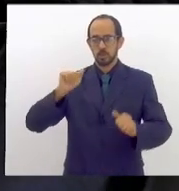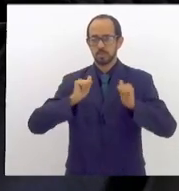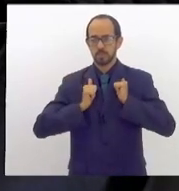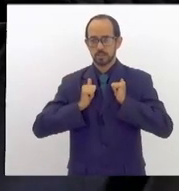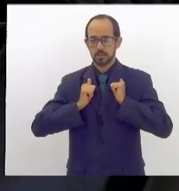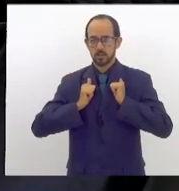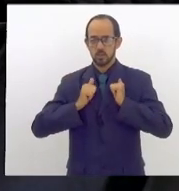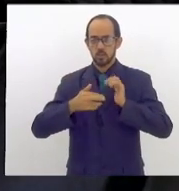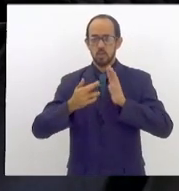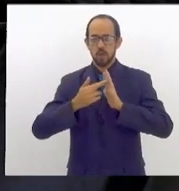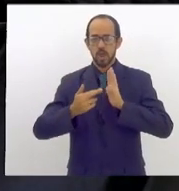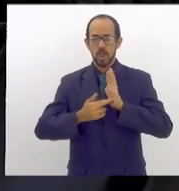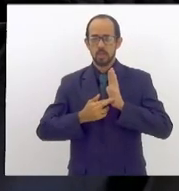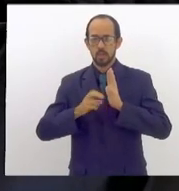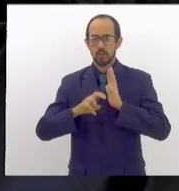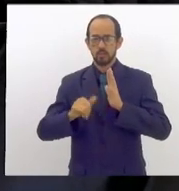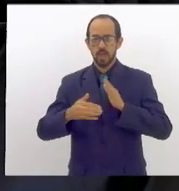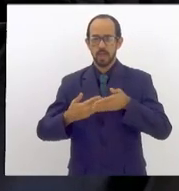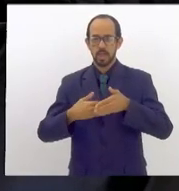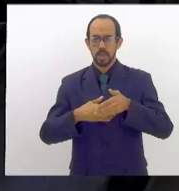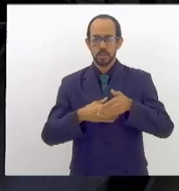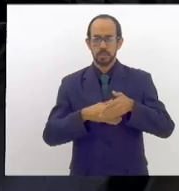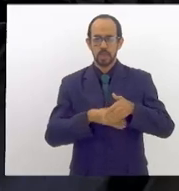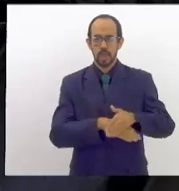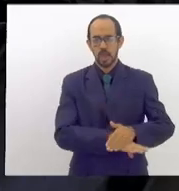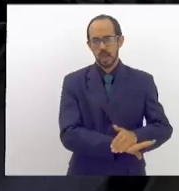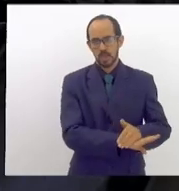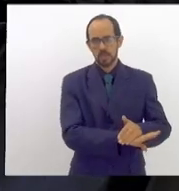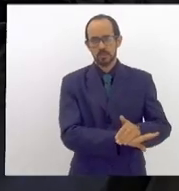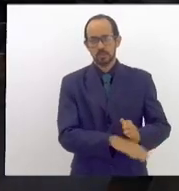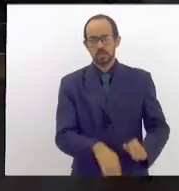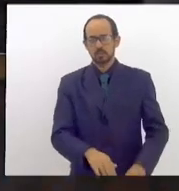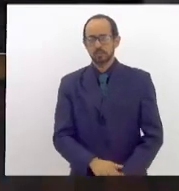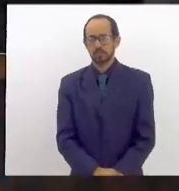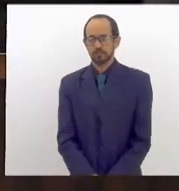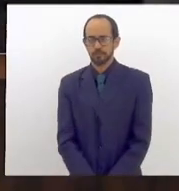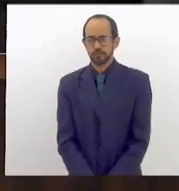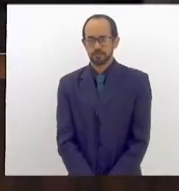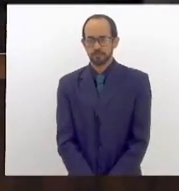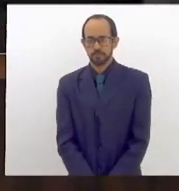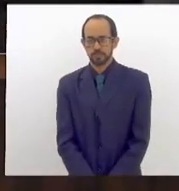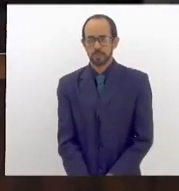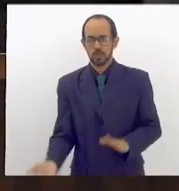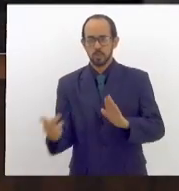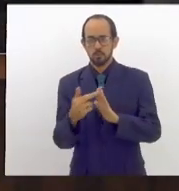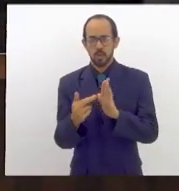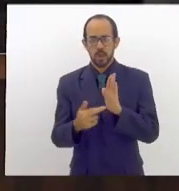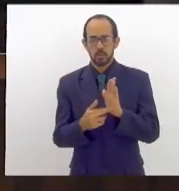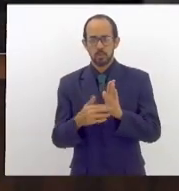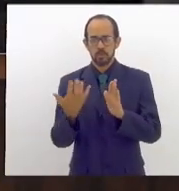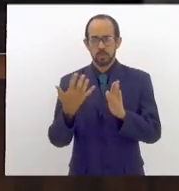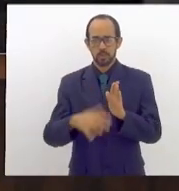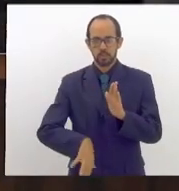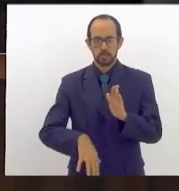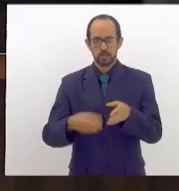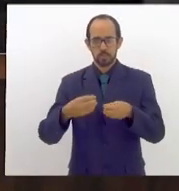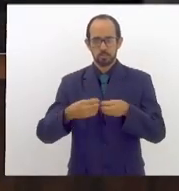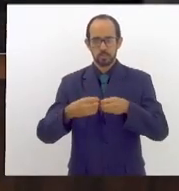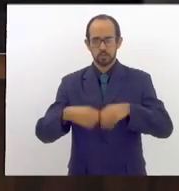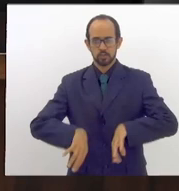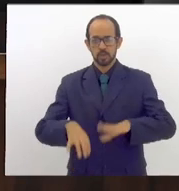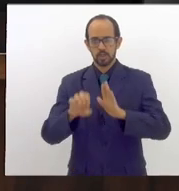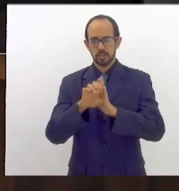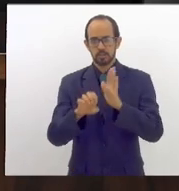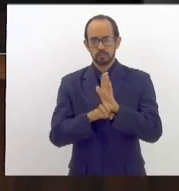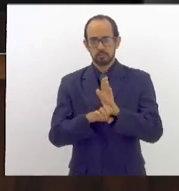foi vai ao arquivo foi rejeitado e vai ao arquivo e como relatório foi rejeitado tá prejudicado as